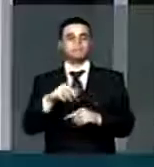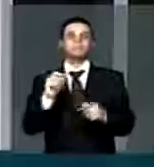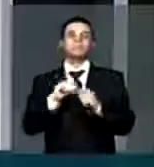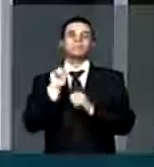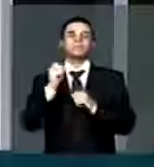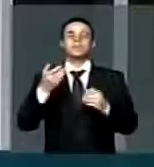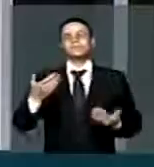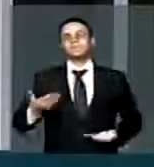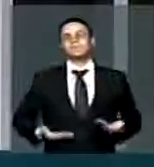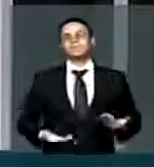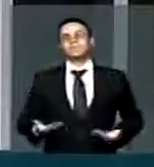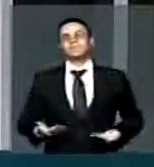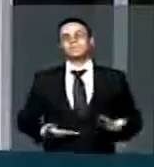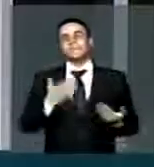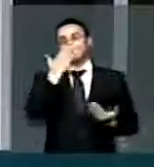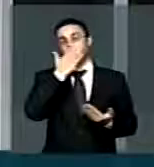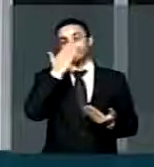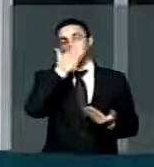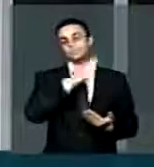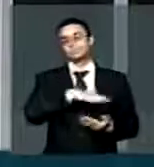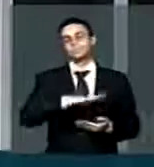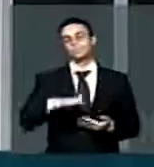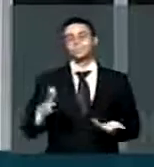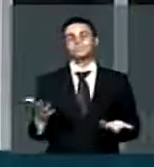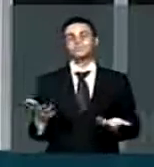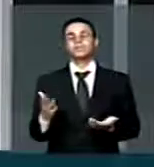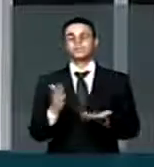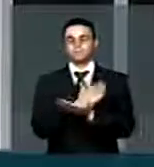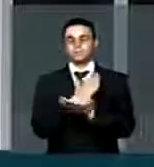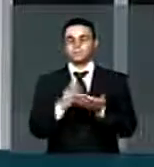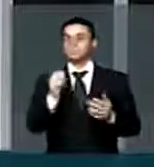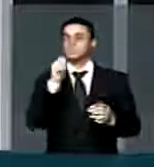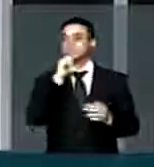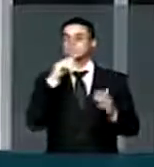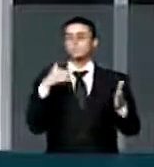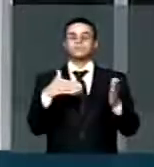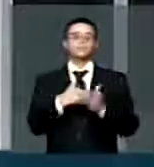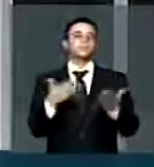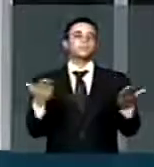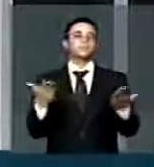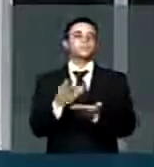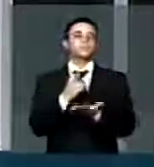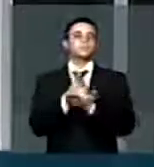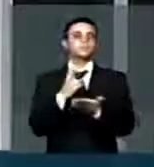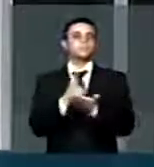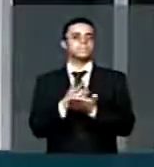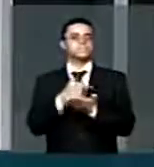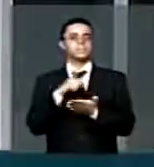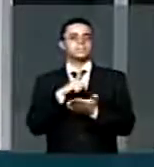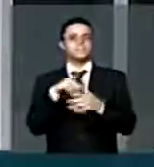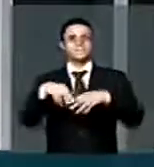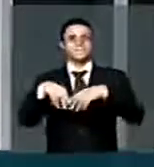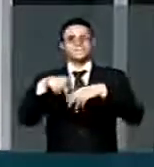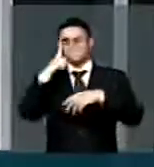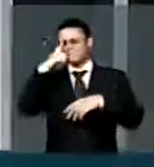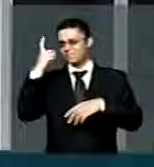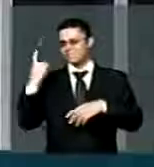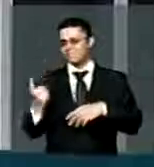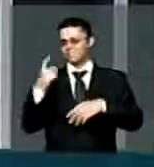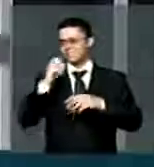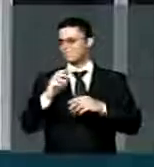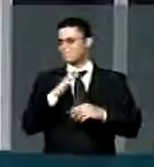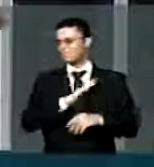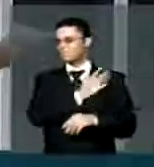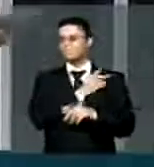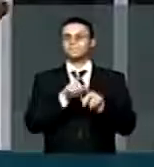servido na prostituição infantil e algumas delas ainda que seja uma violência tremenda, nós